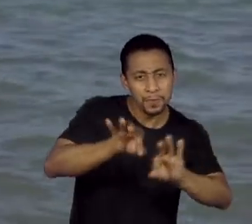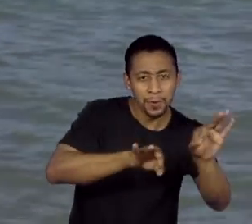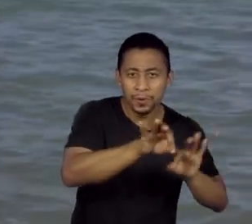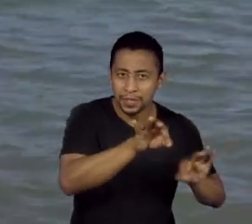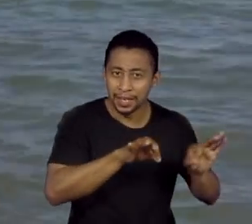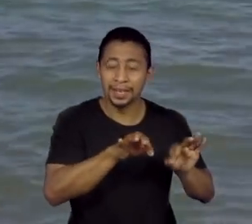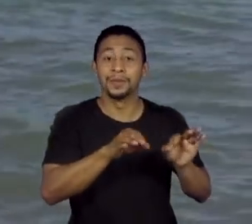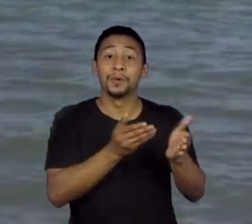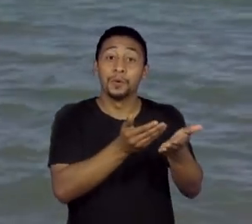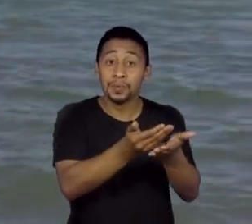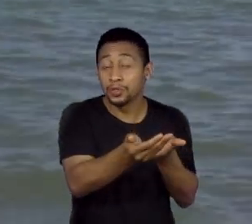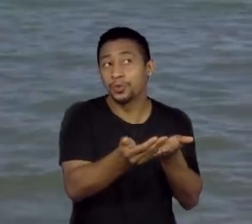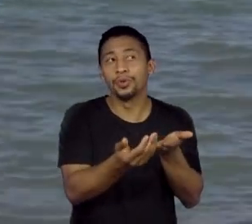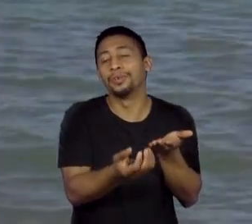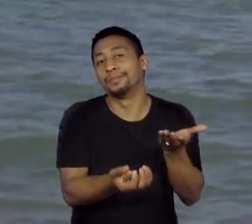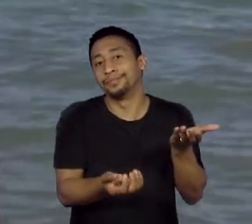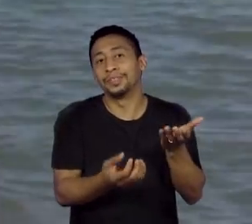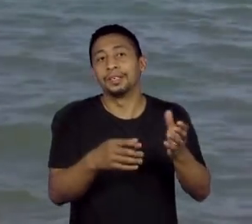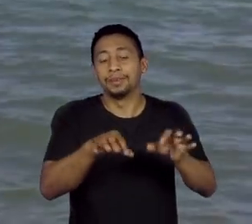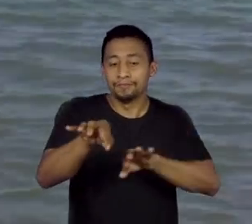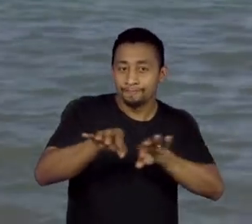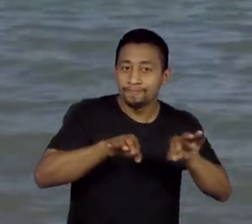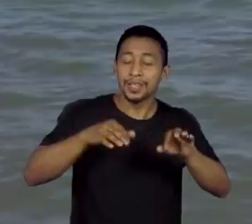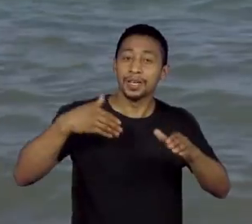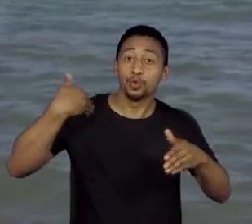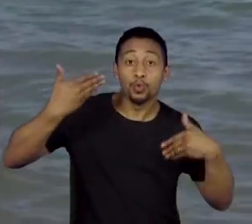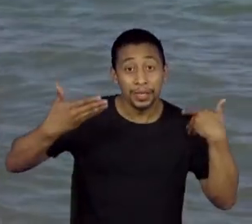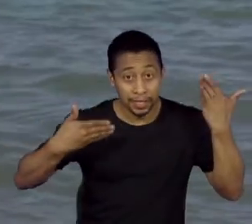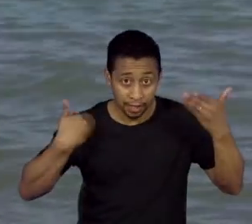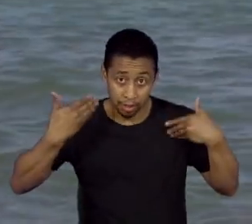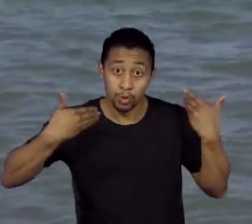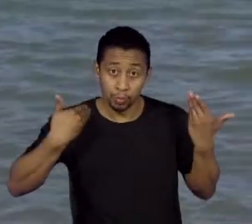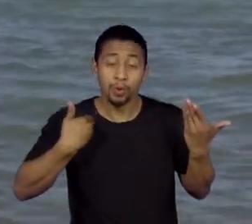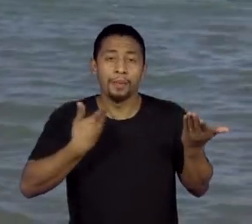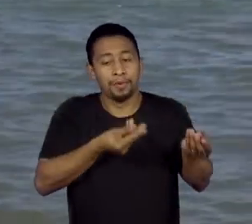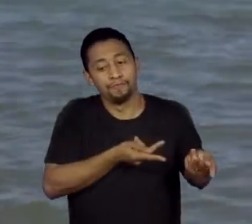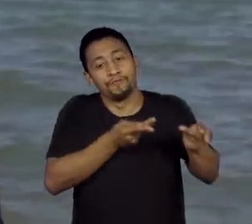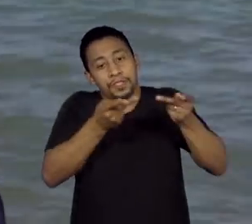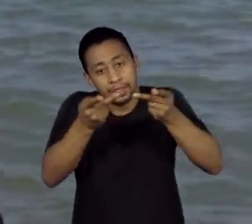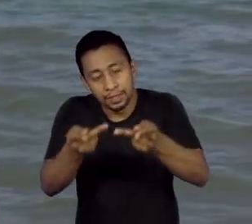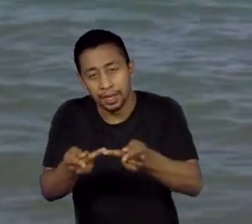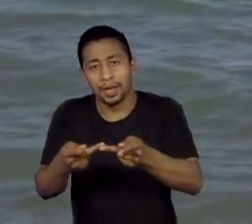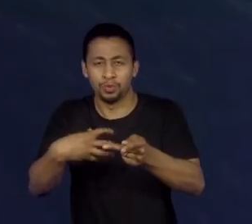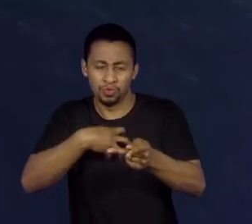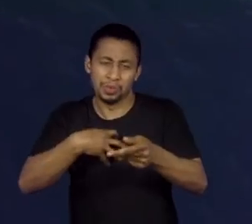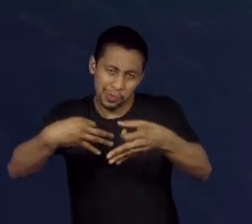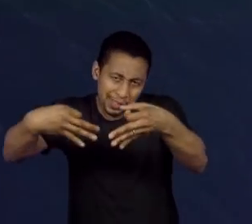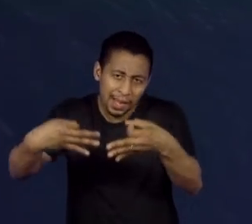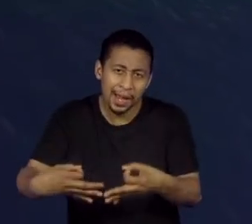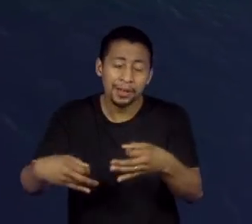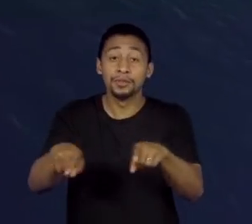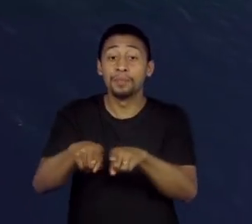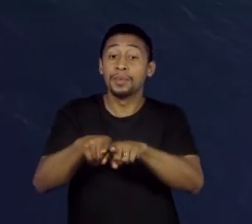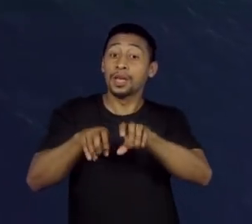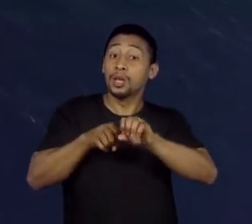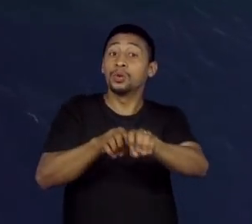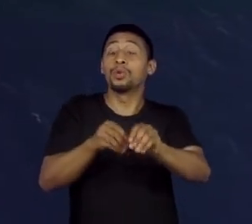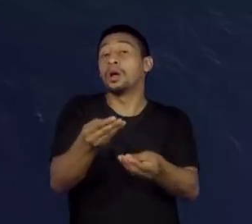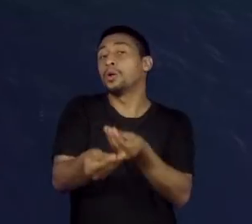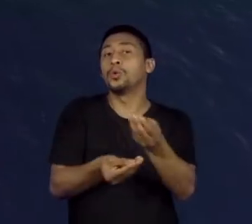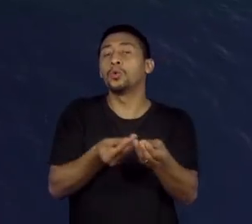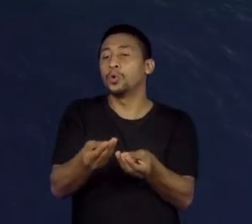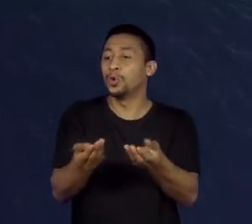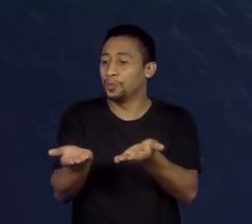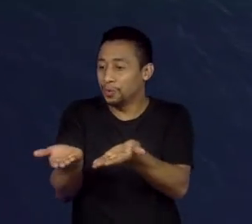fomento do ecoturismo sustentável, né, de uma forma ordenada, a fazer as atividades de educação ambiental, ou seja, a baleia e o golfinho